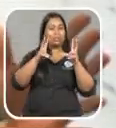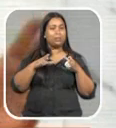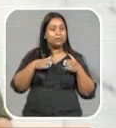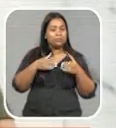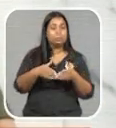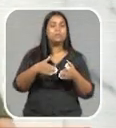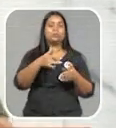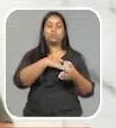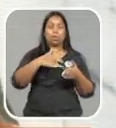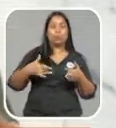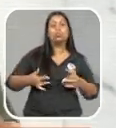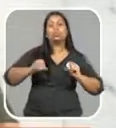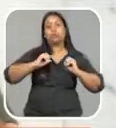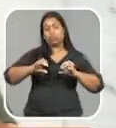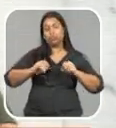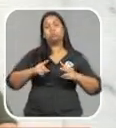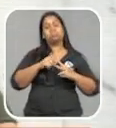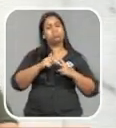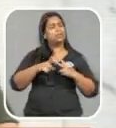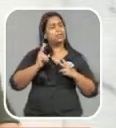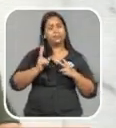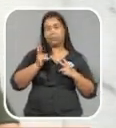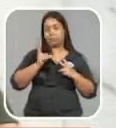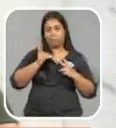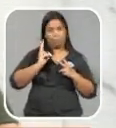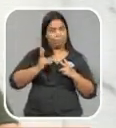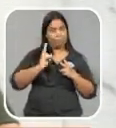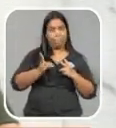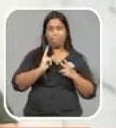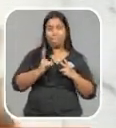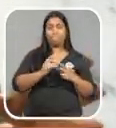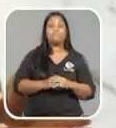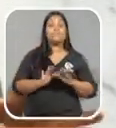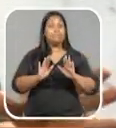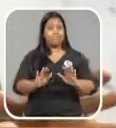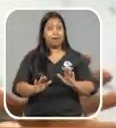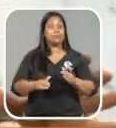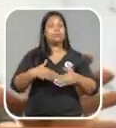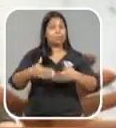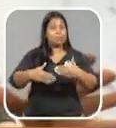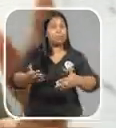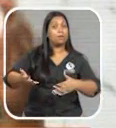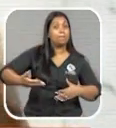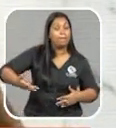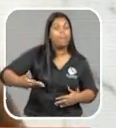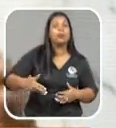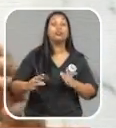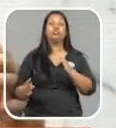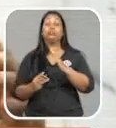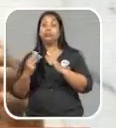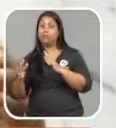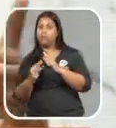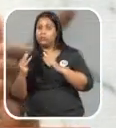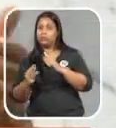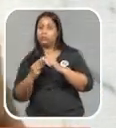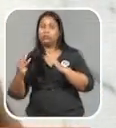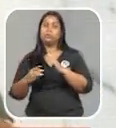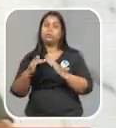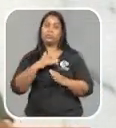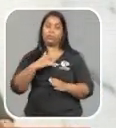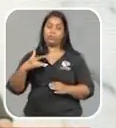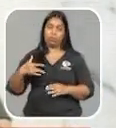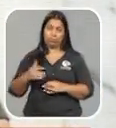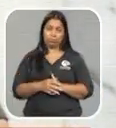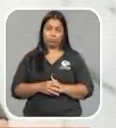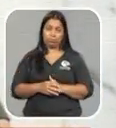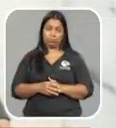né? Mas tem um processo acelerado de terceirização, sim, total da saúde, de entregar para as OS. Tanto é